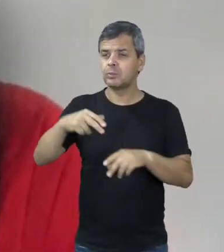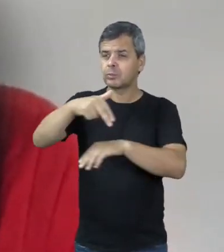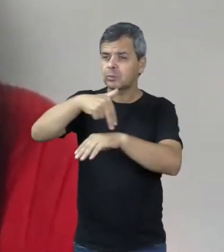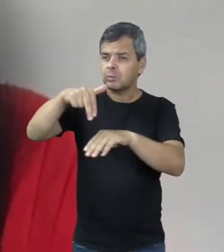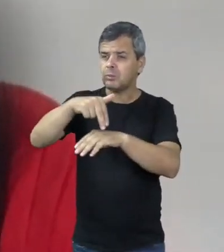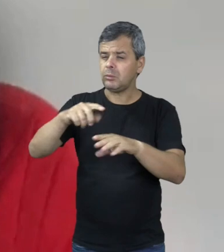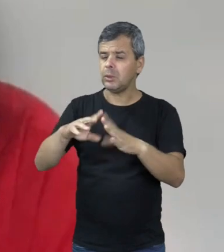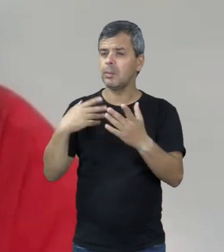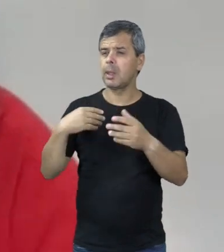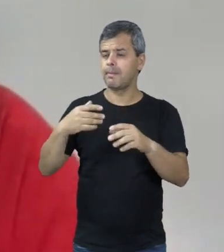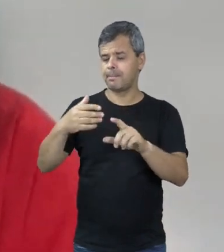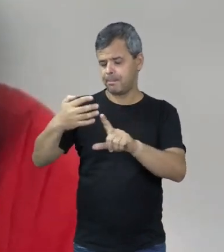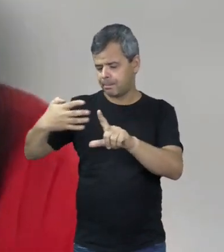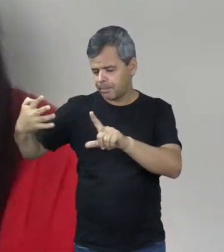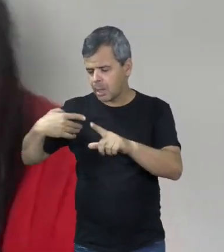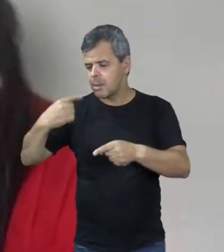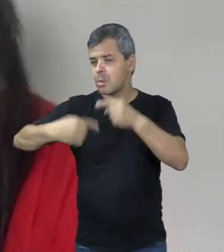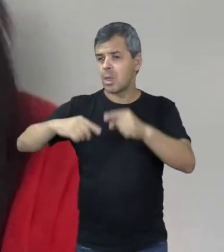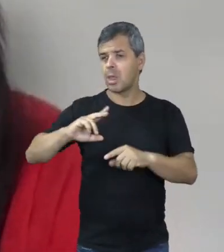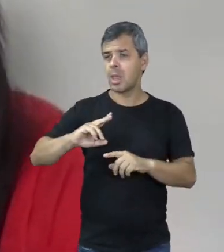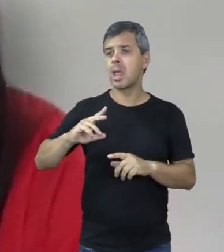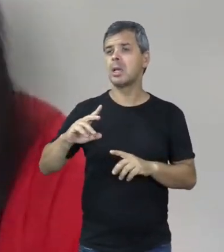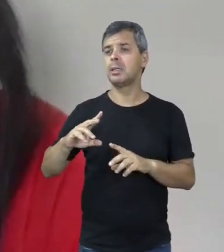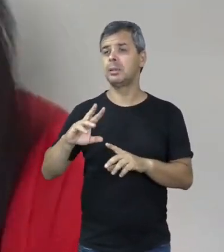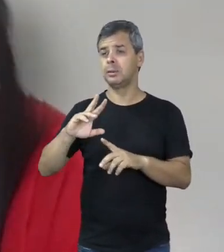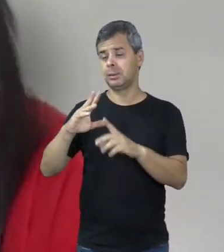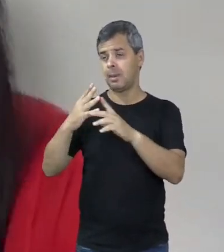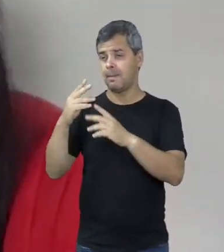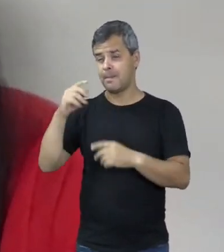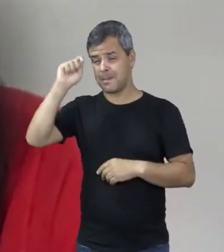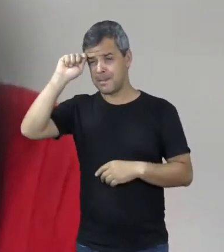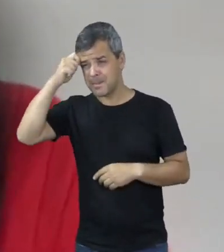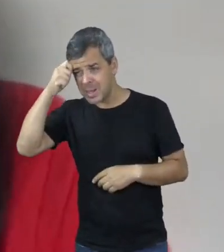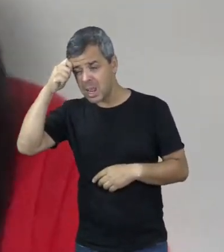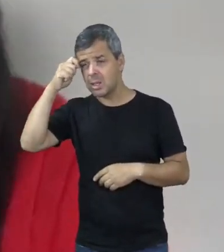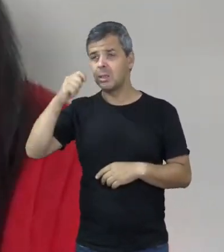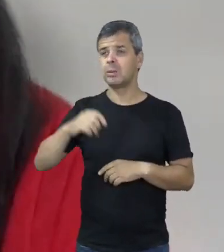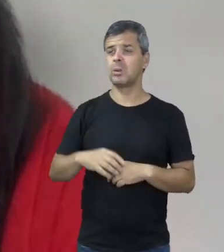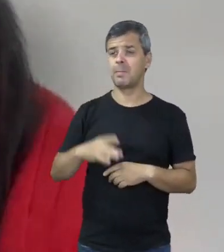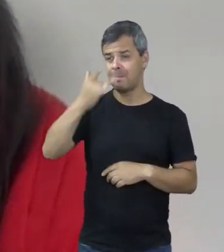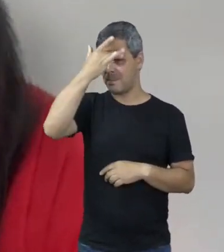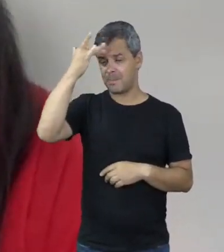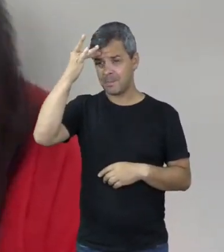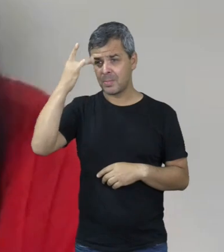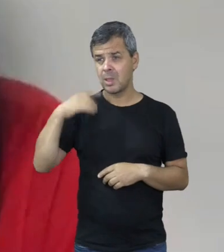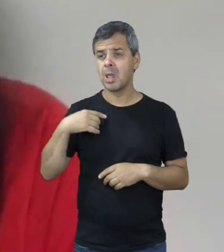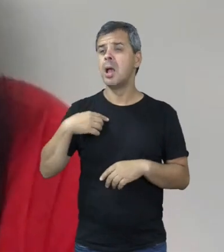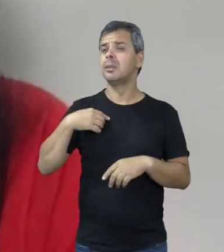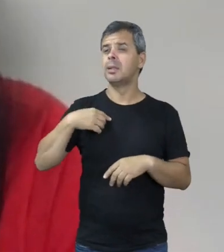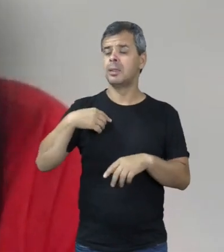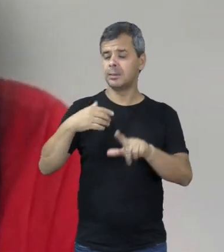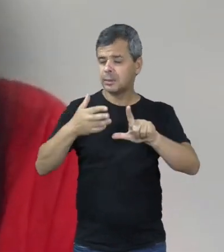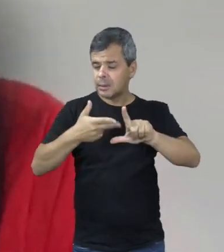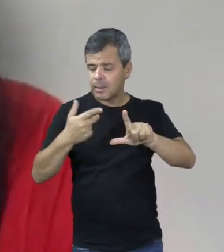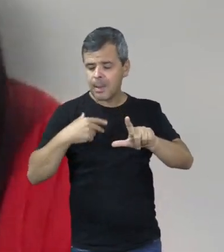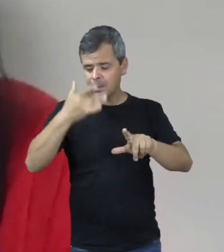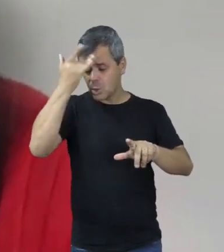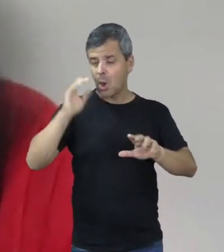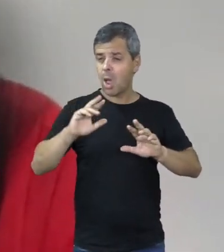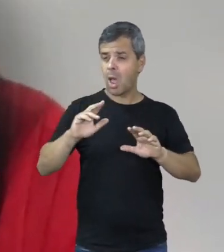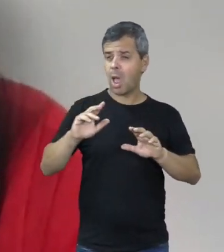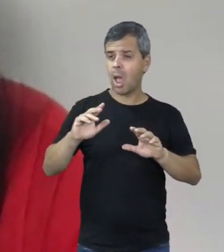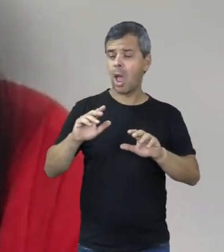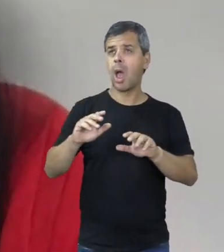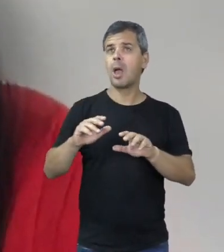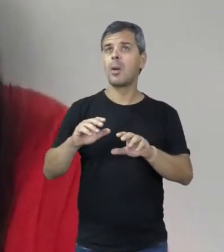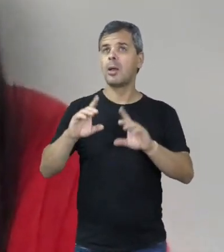específicas para pessoas trans, para mulheres cis, para pessoas negras, né, pretas e pardas, para pessoas, né, indígenas, pessoas com deficiência, isso é